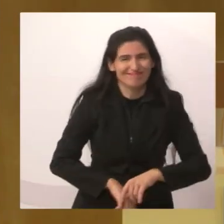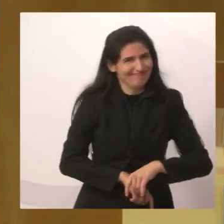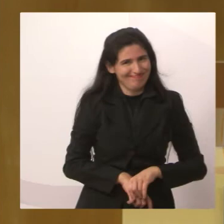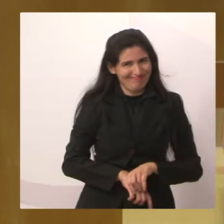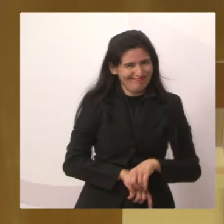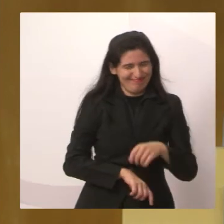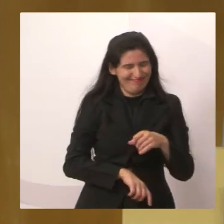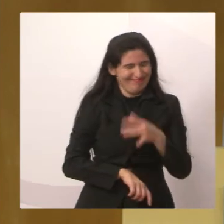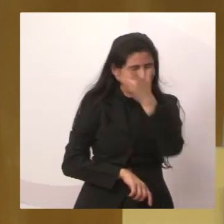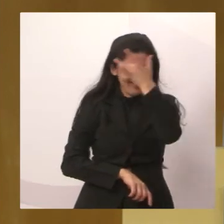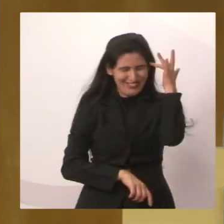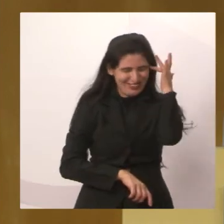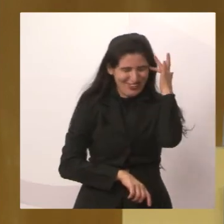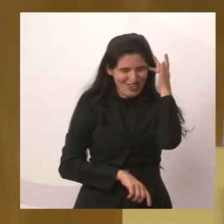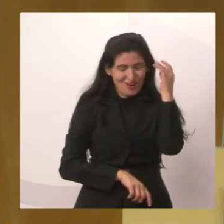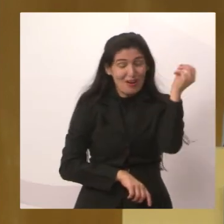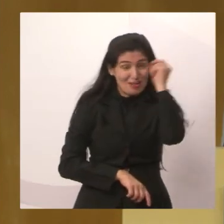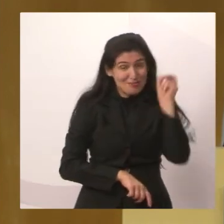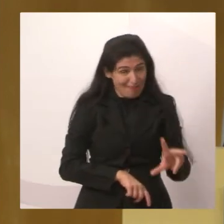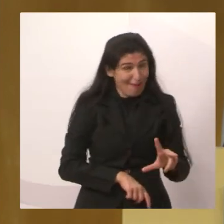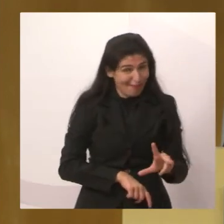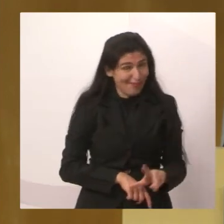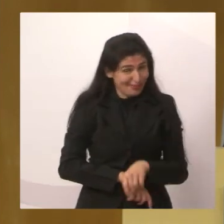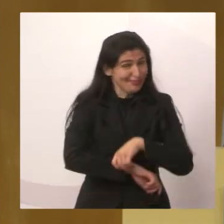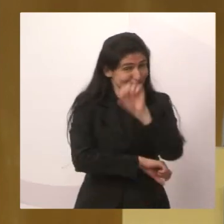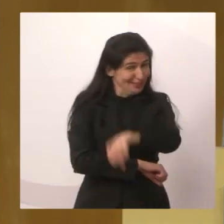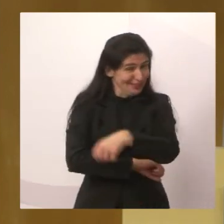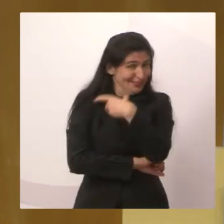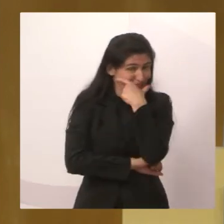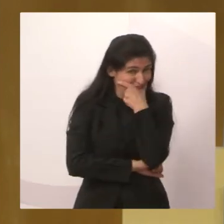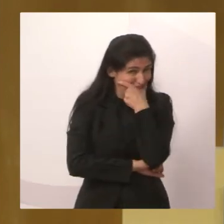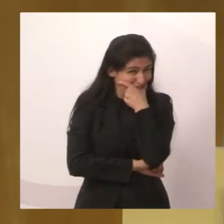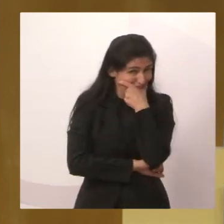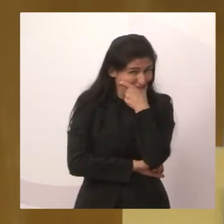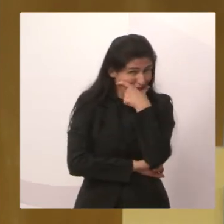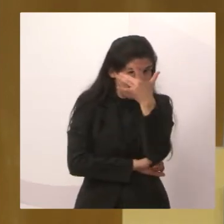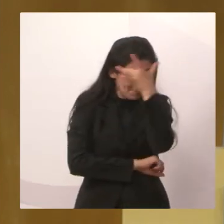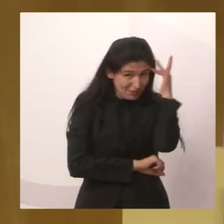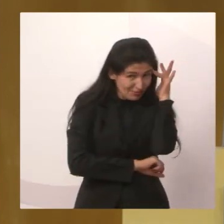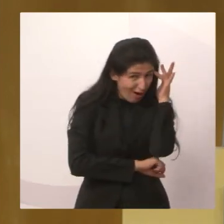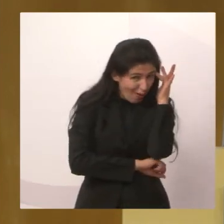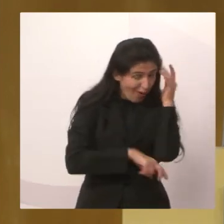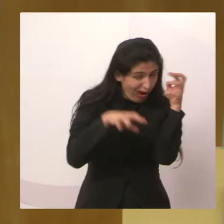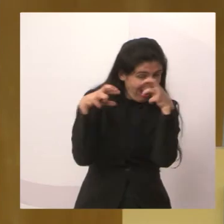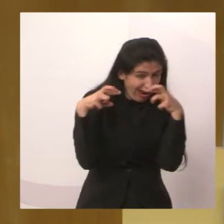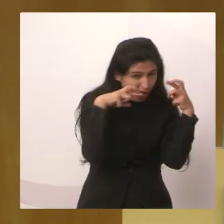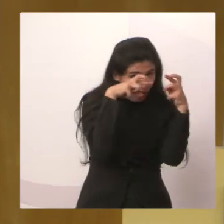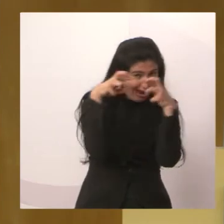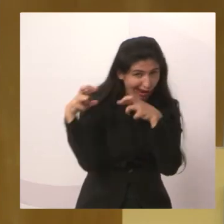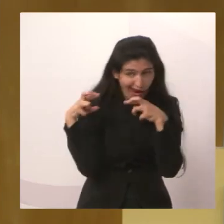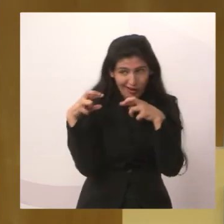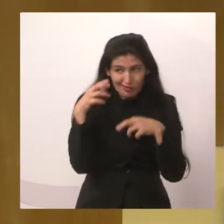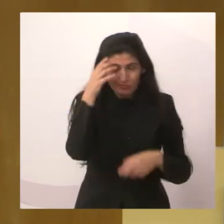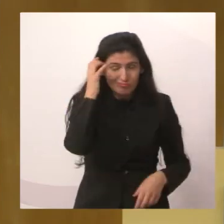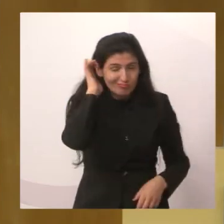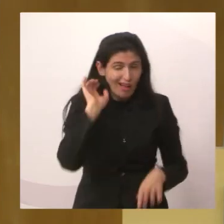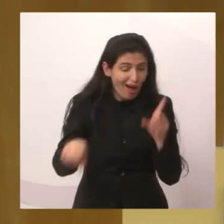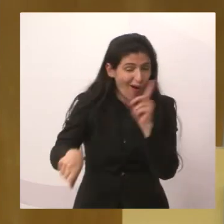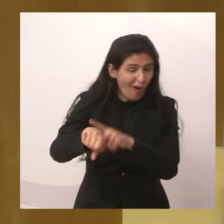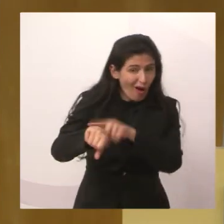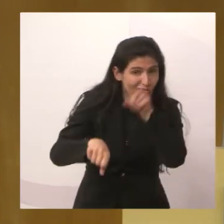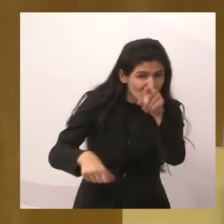Digo para você que o povo não são mais bobo. O povo está de olho em nós. Está de olho desde a hora que você sai da sua